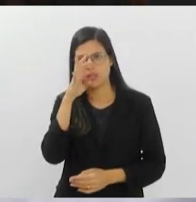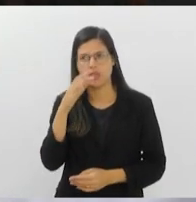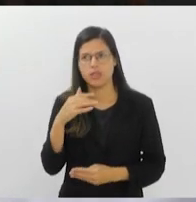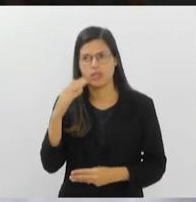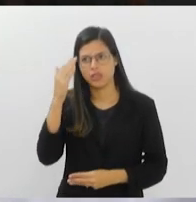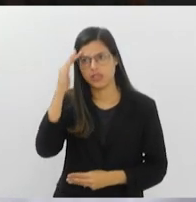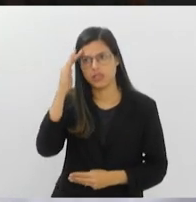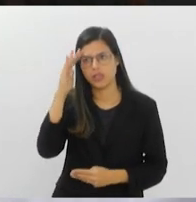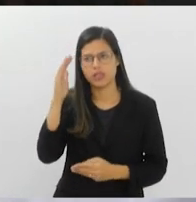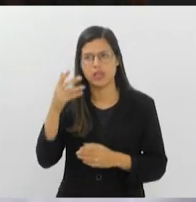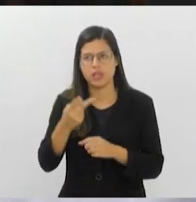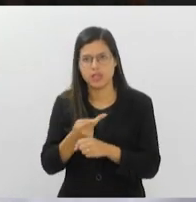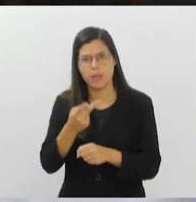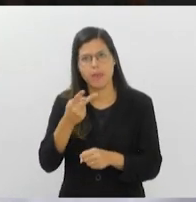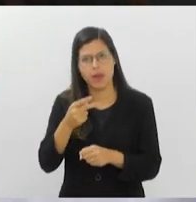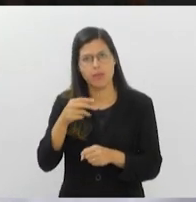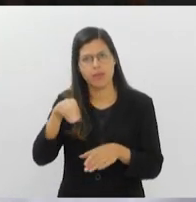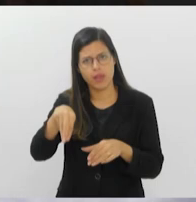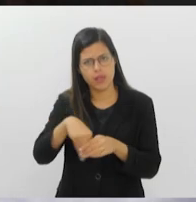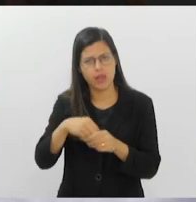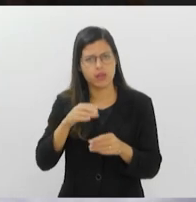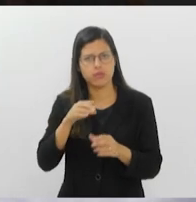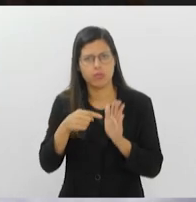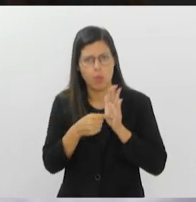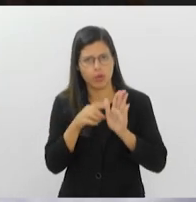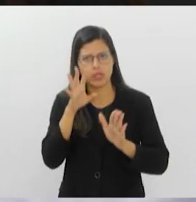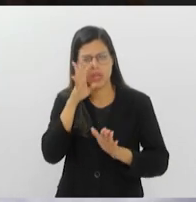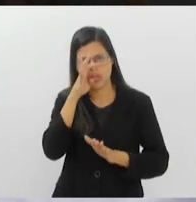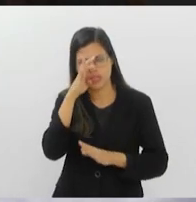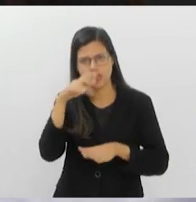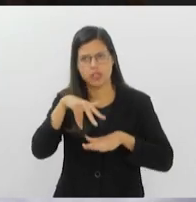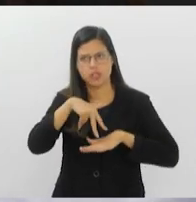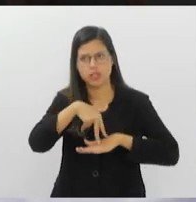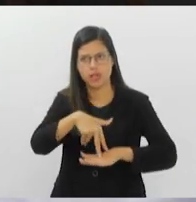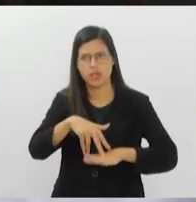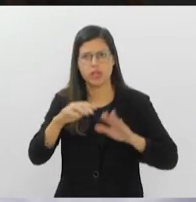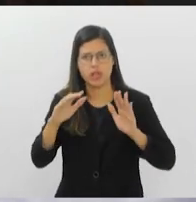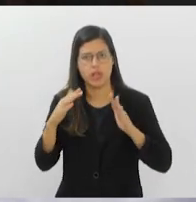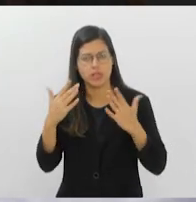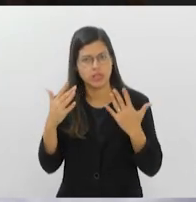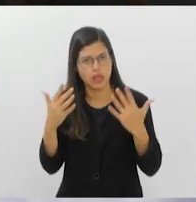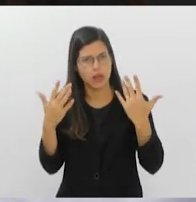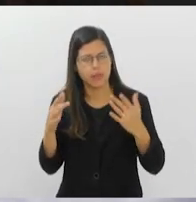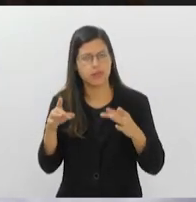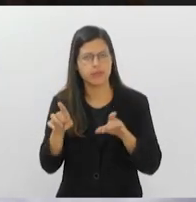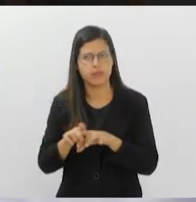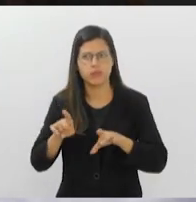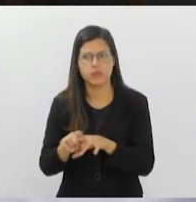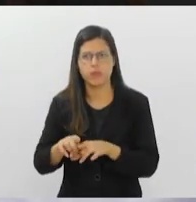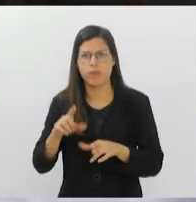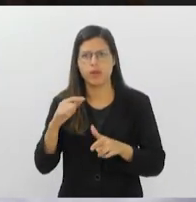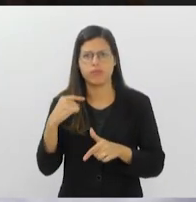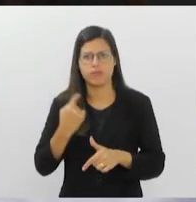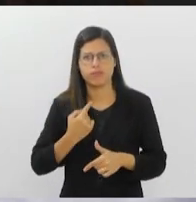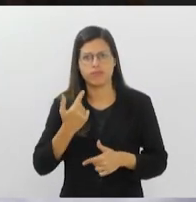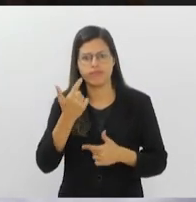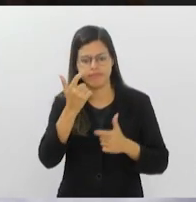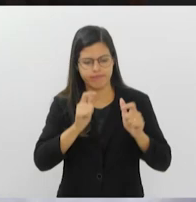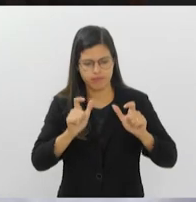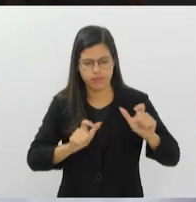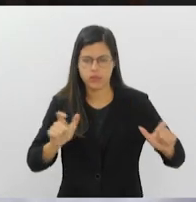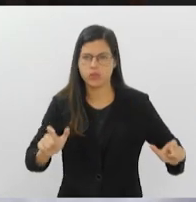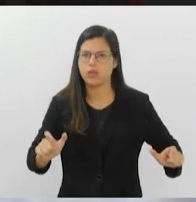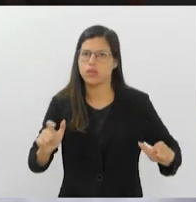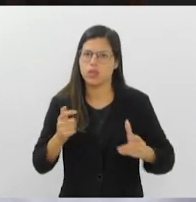é parte da luta de resistência, é parte dessa celebração de nos reconhecermos enquanto sujeitos dessa